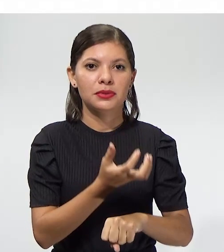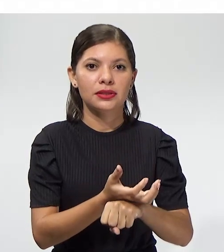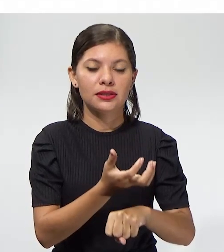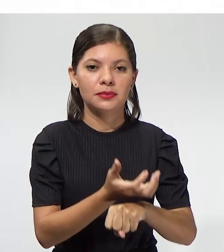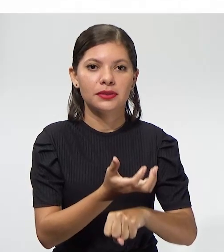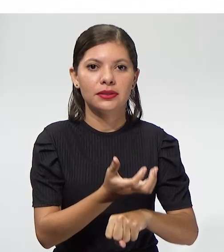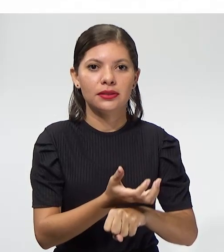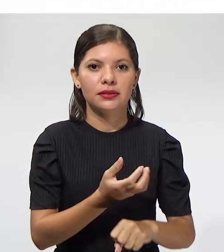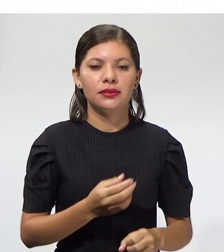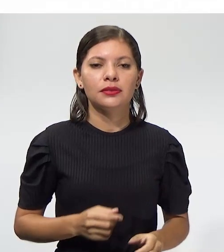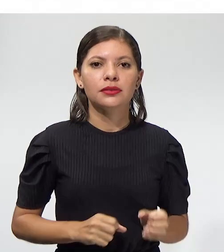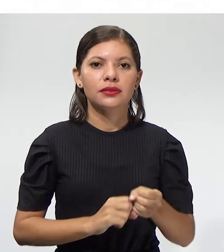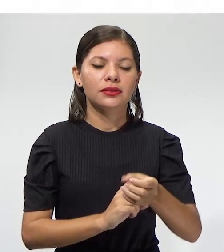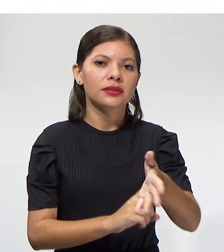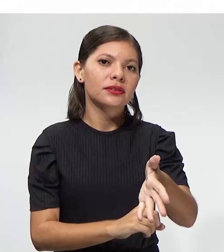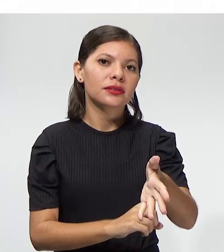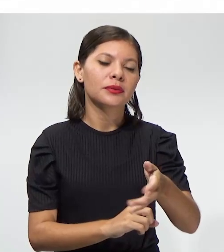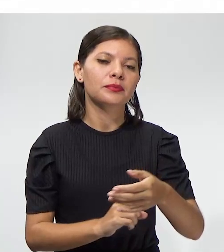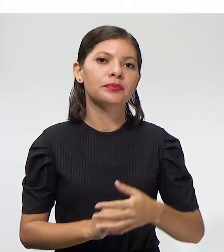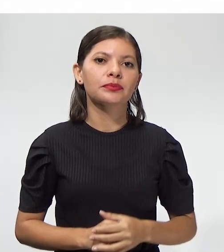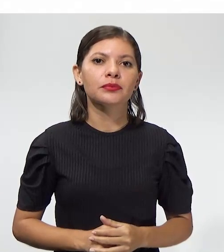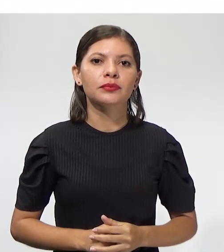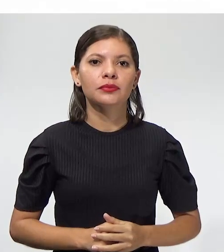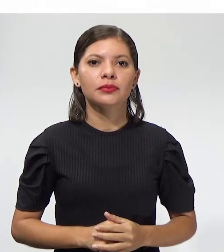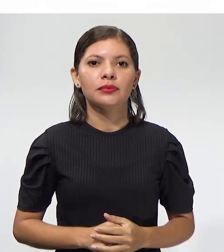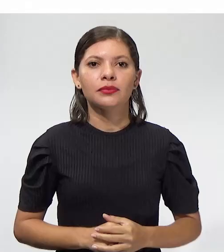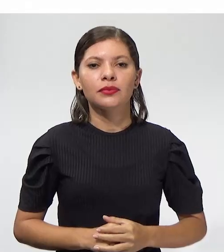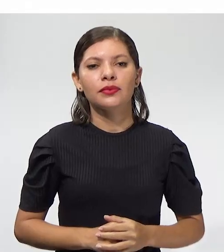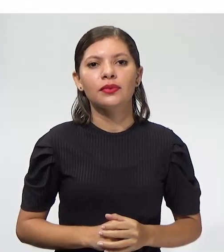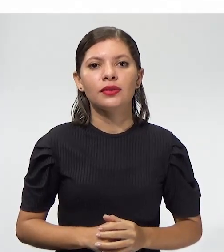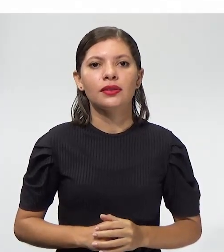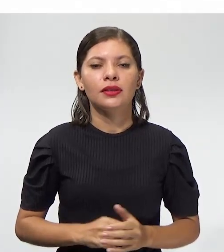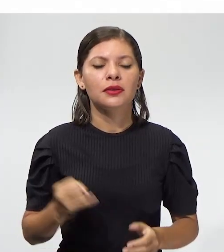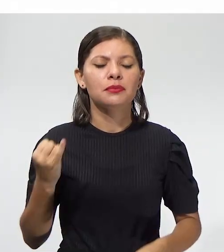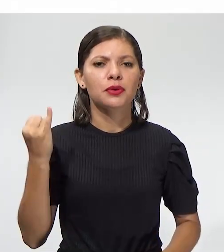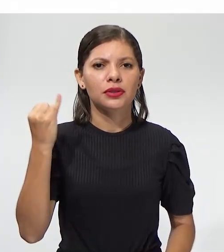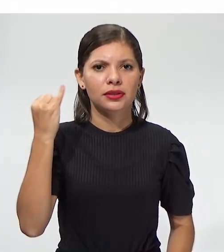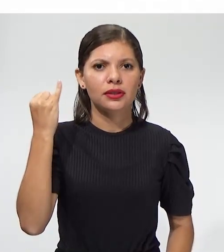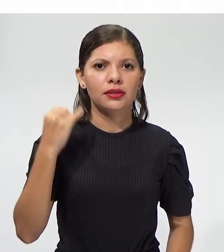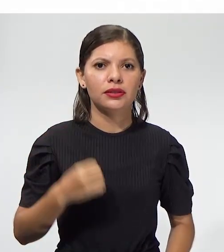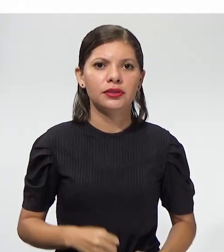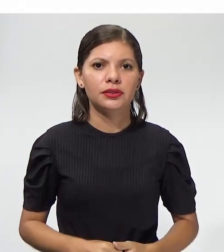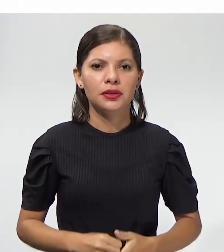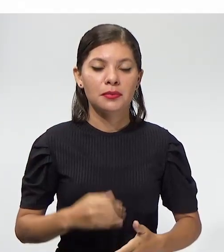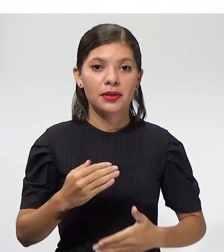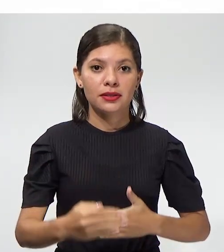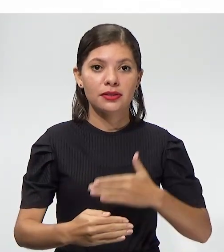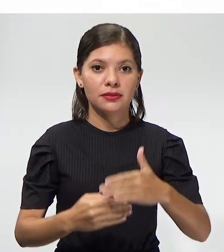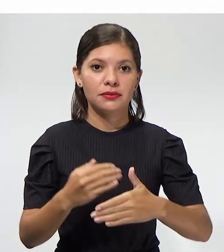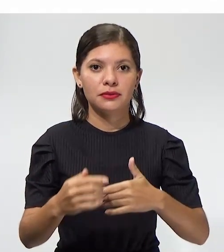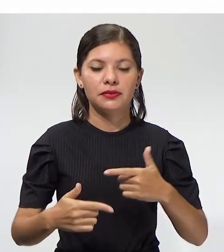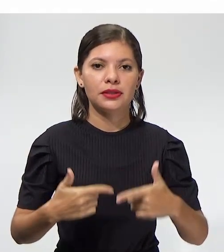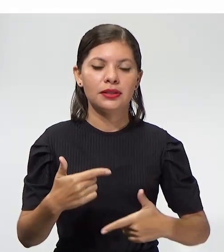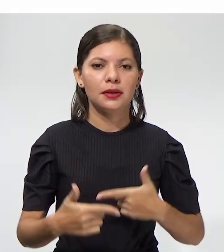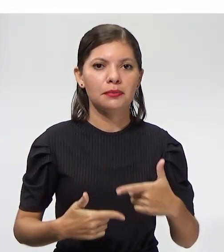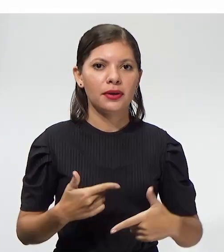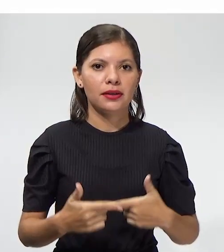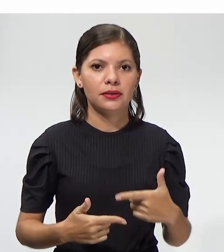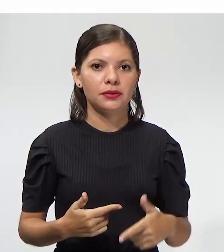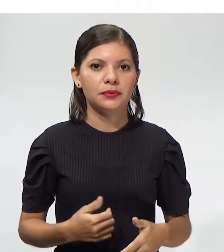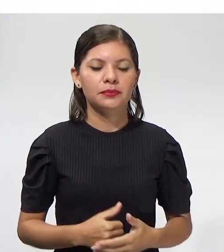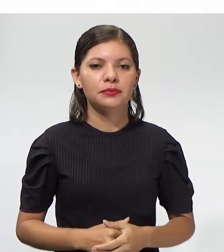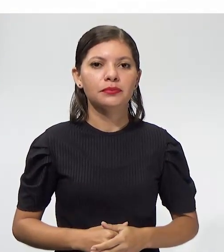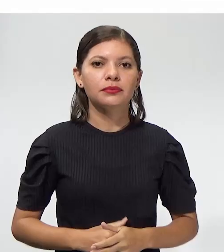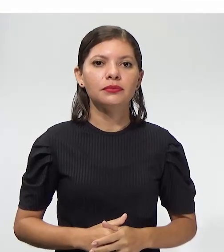interdisciplinaridade e extensão, que são aí assuntos fundamentais para a gente poder desenvolver o nosso trabalho a partir das